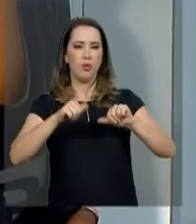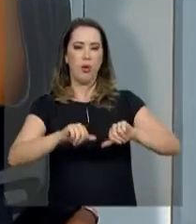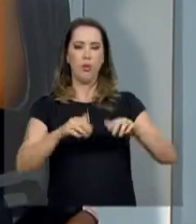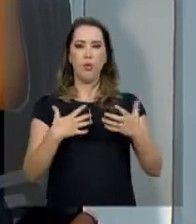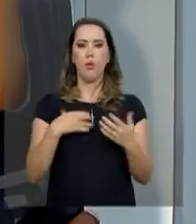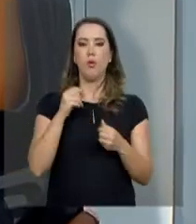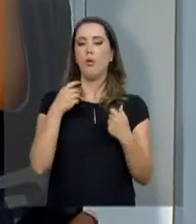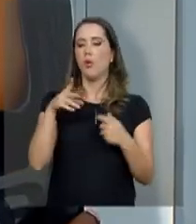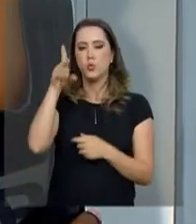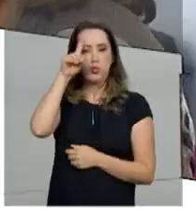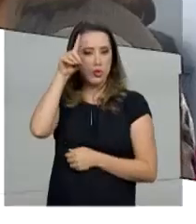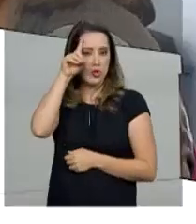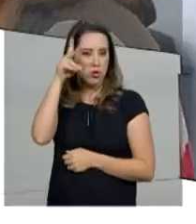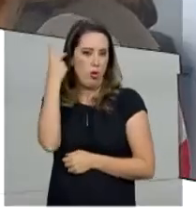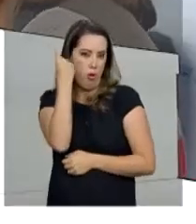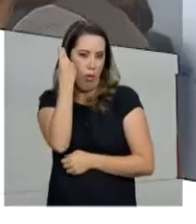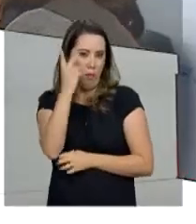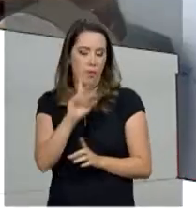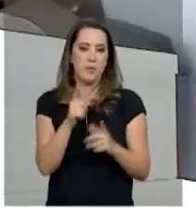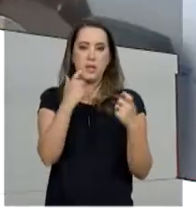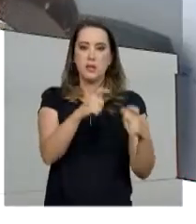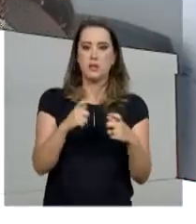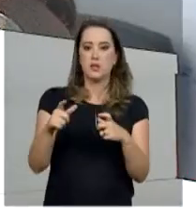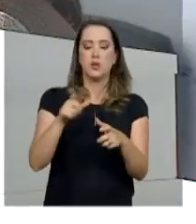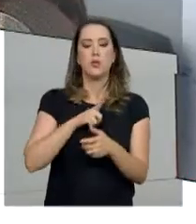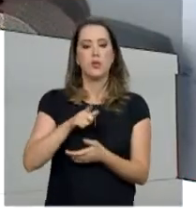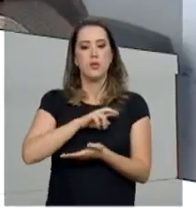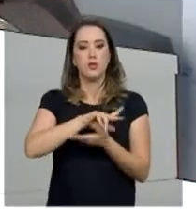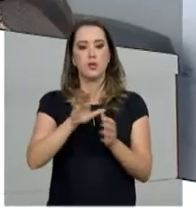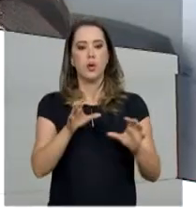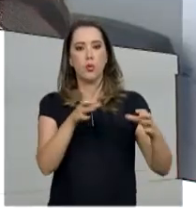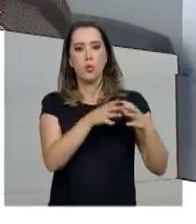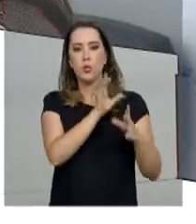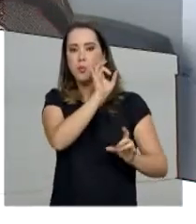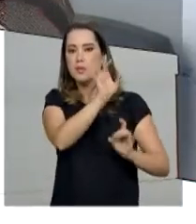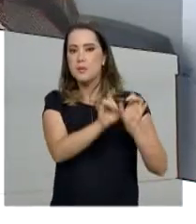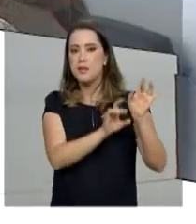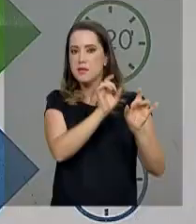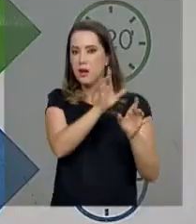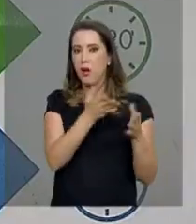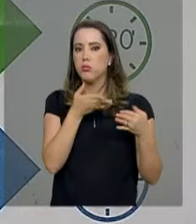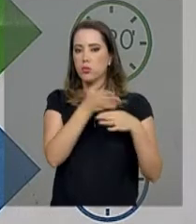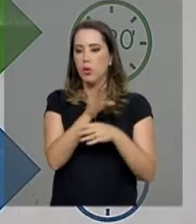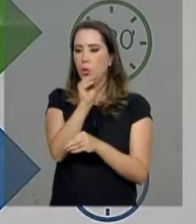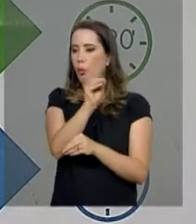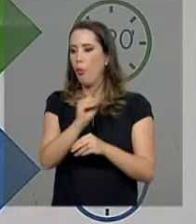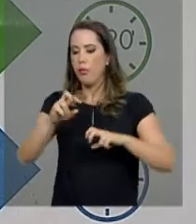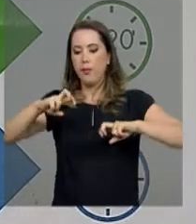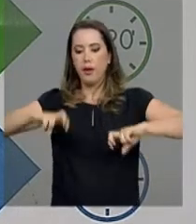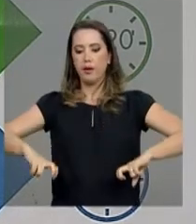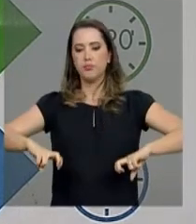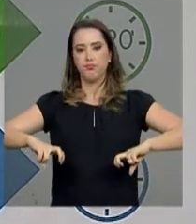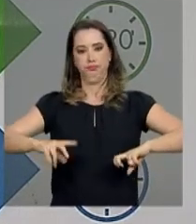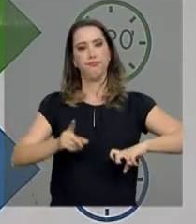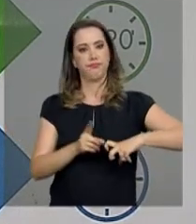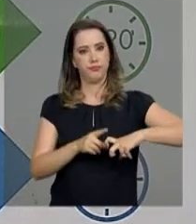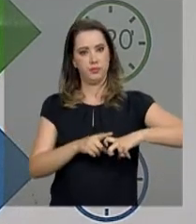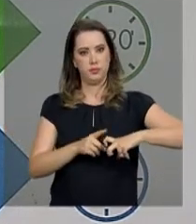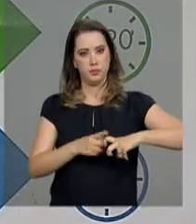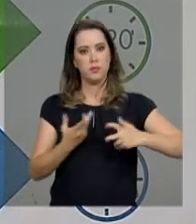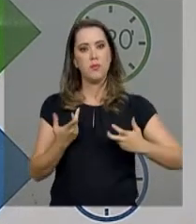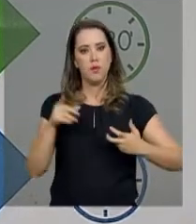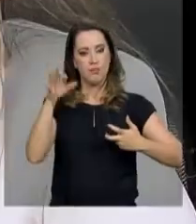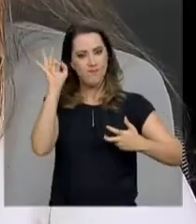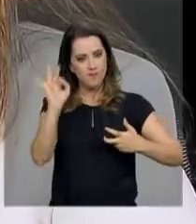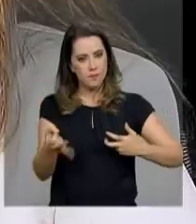atendimento de rotina essas unidades possuem equipes especializadas para fazer esse primeiro acolhimento de forma